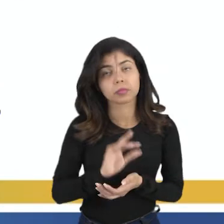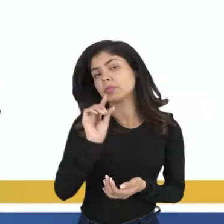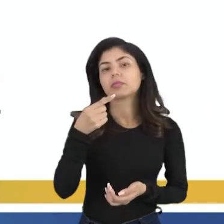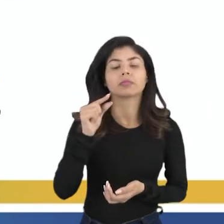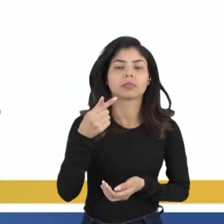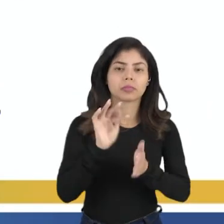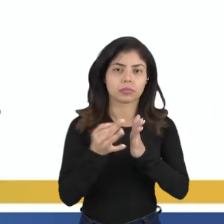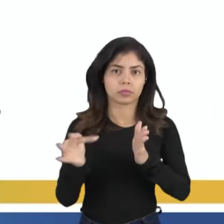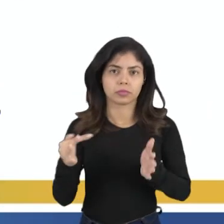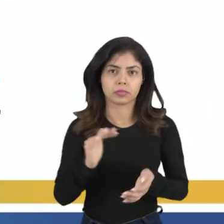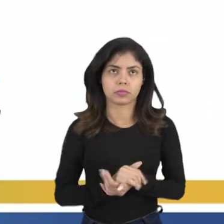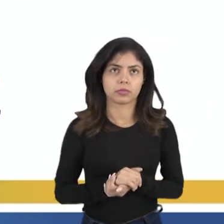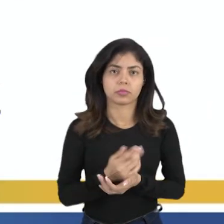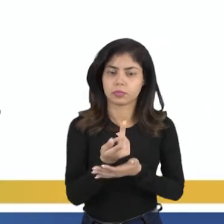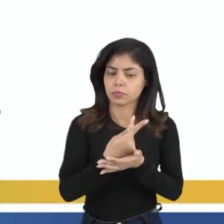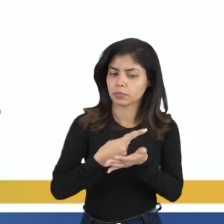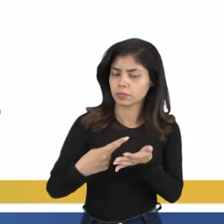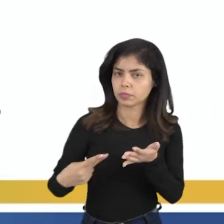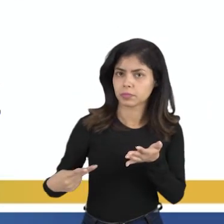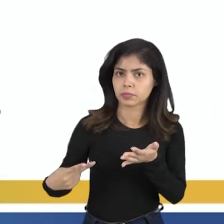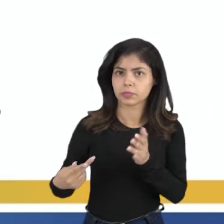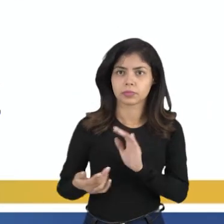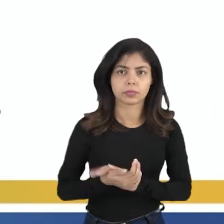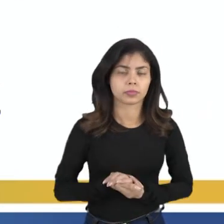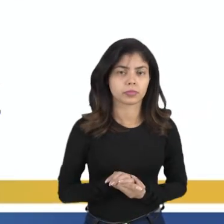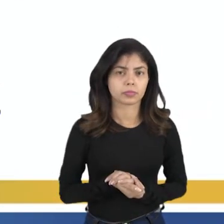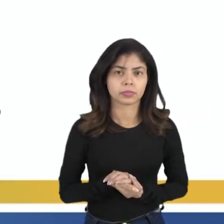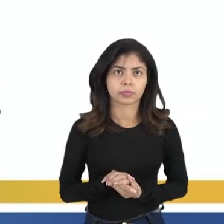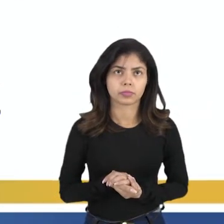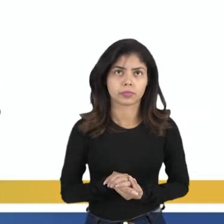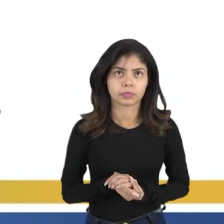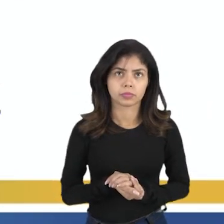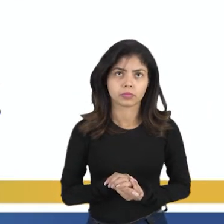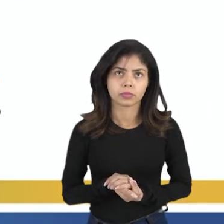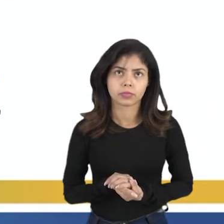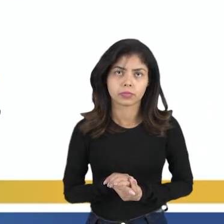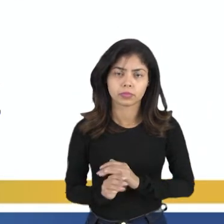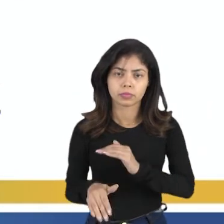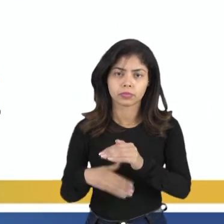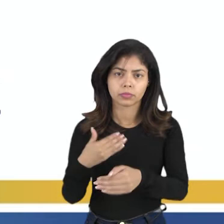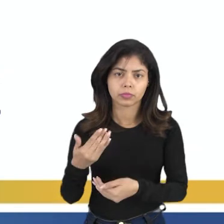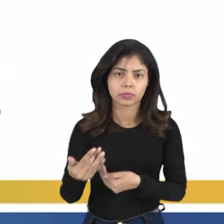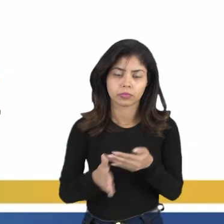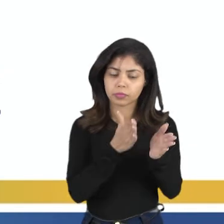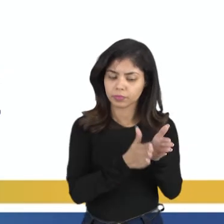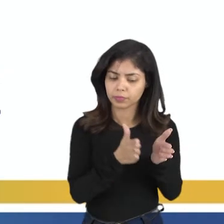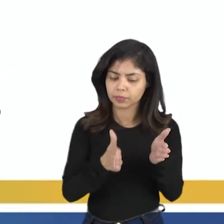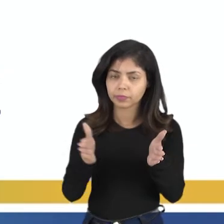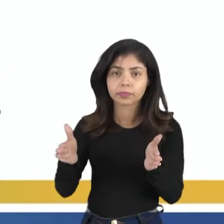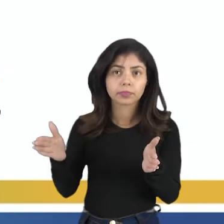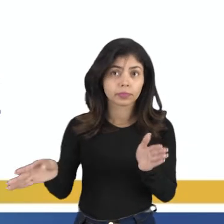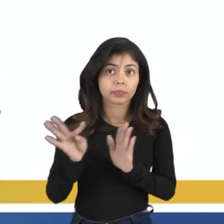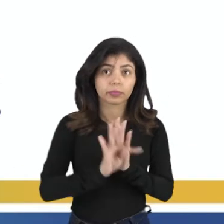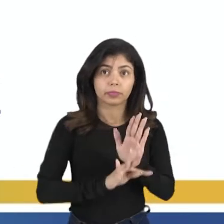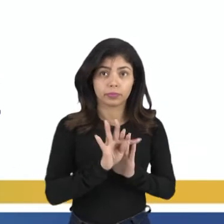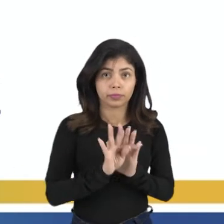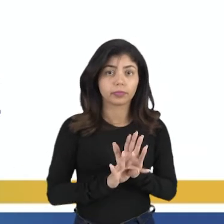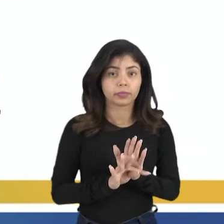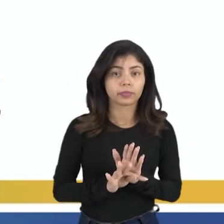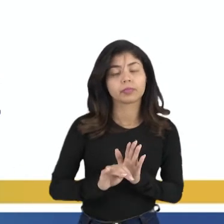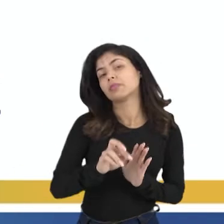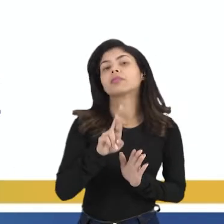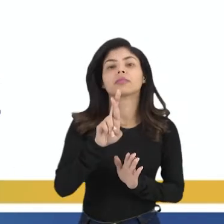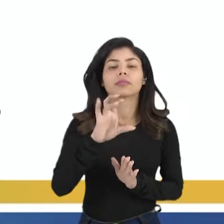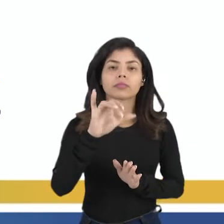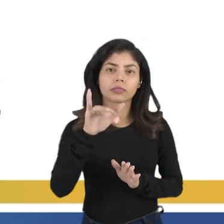pouco na função poética, que vai, o desenvolvimento sequencial do texto, imaginário